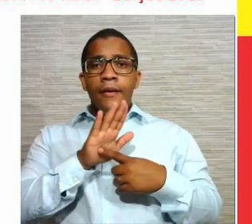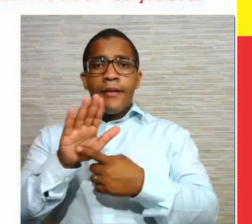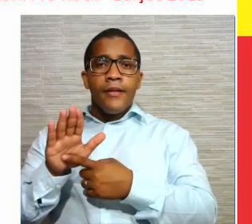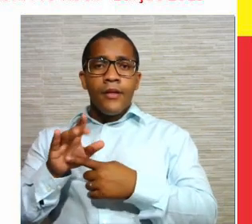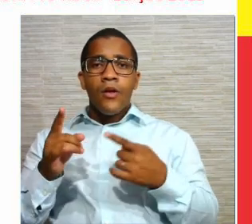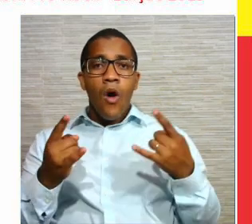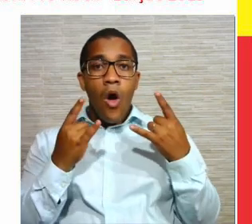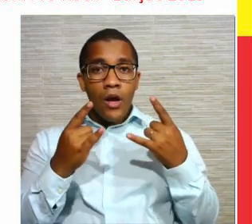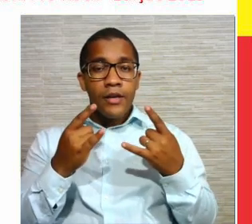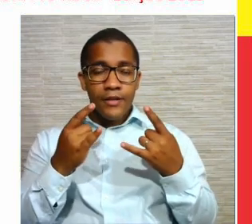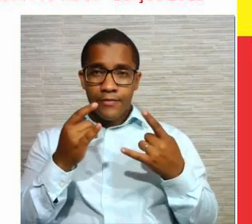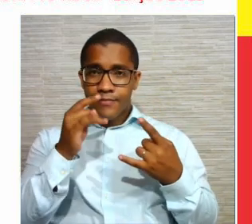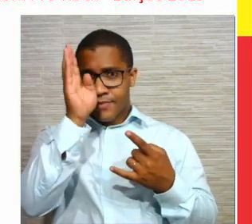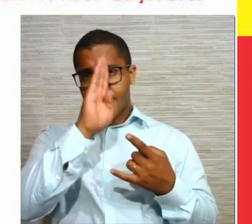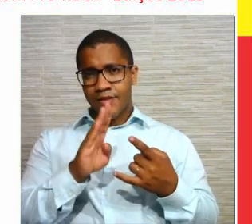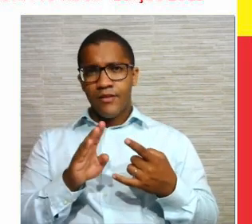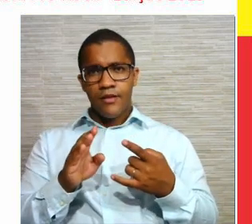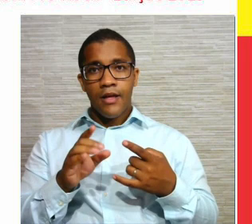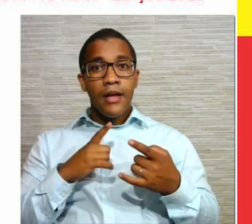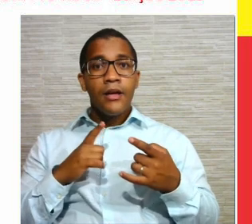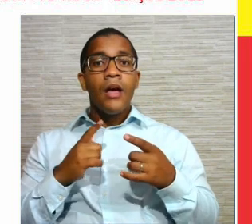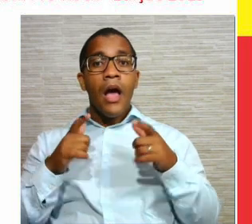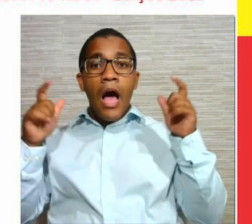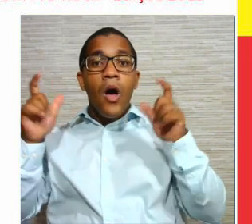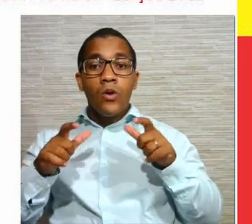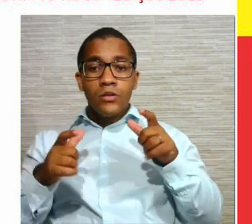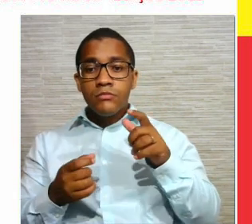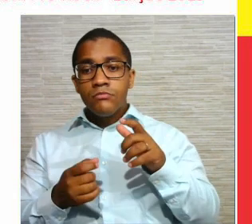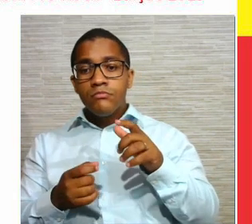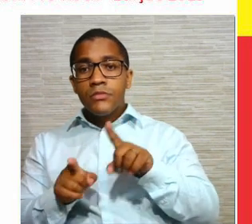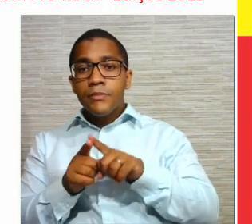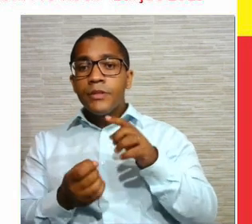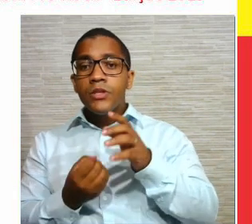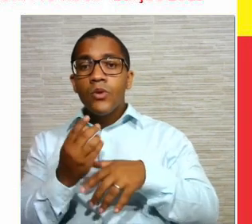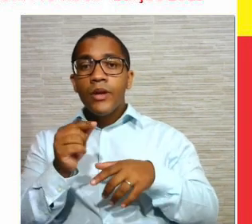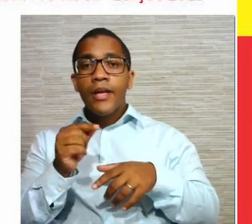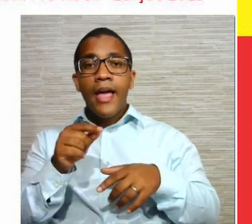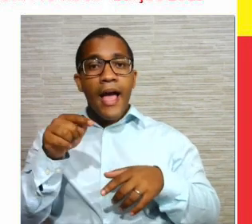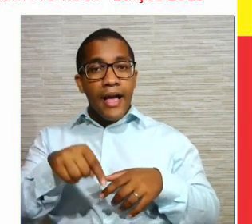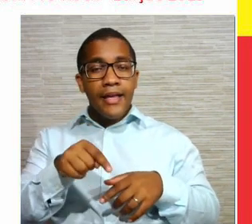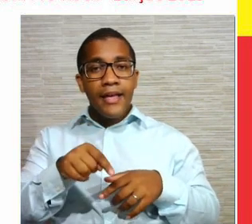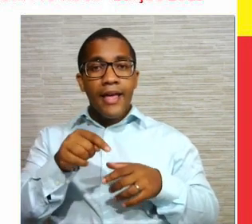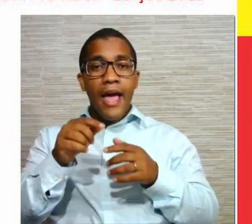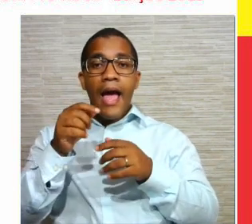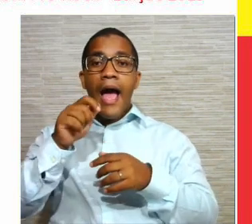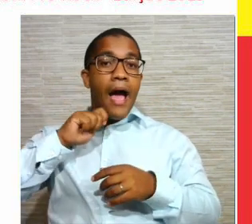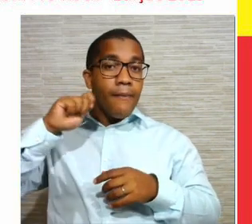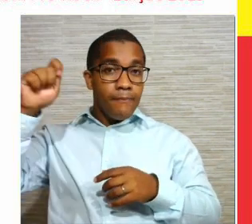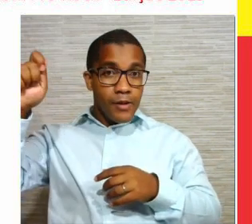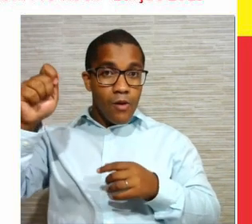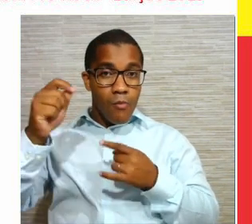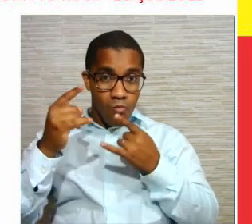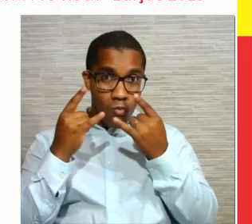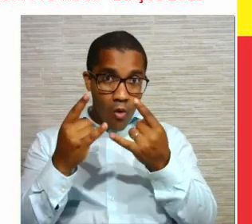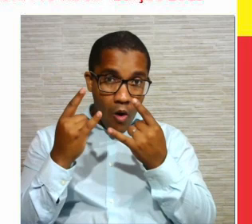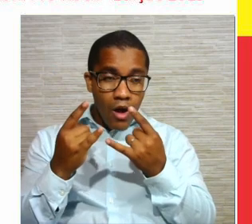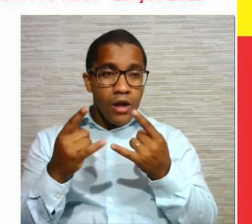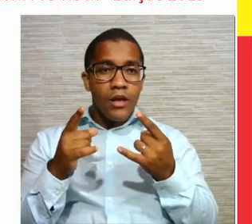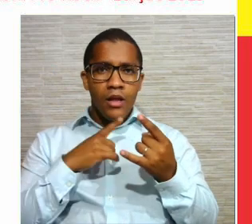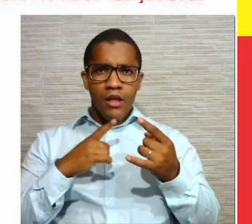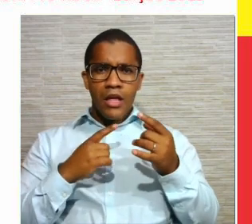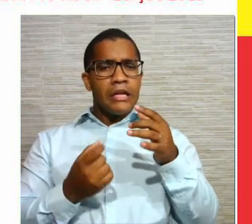Um deles foi o Abril pro Rock, né, aqui em Recife. O mês do evento, por exemplo, não foi